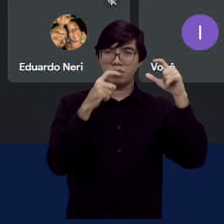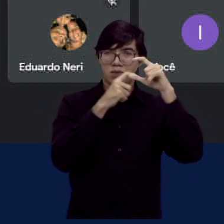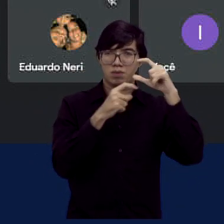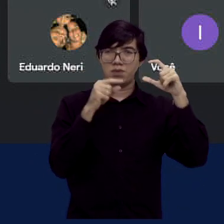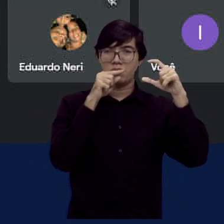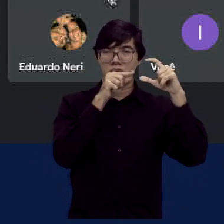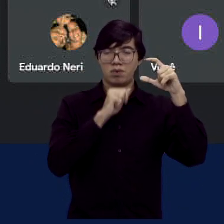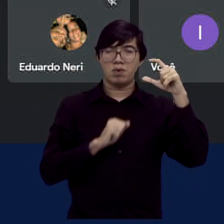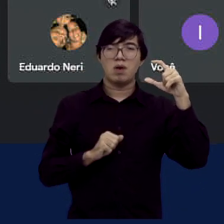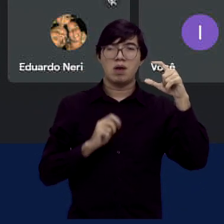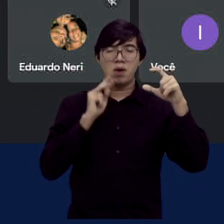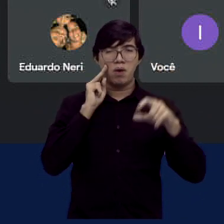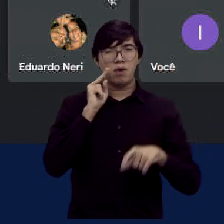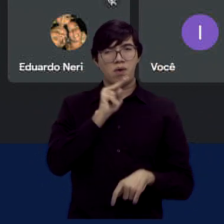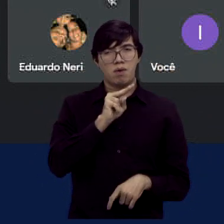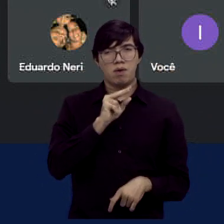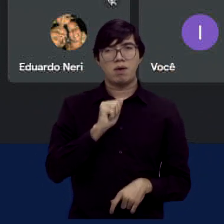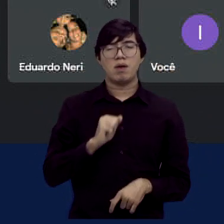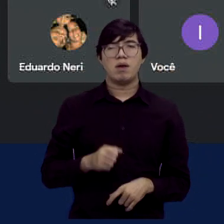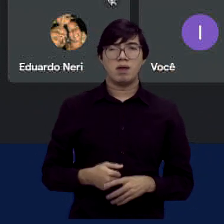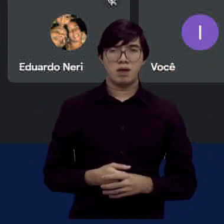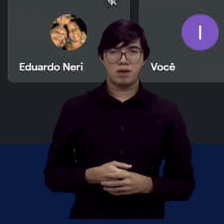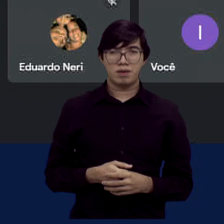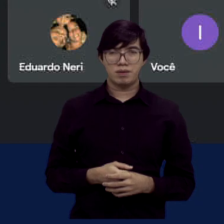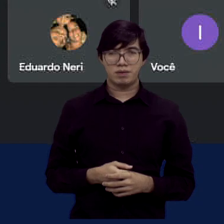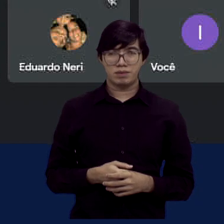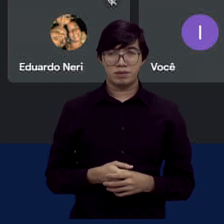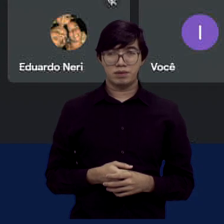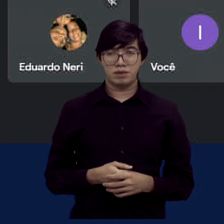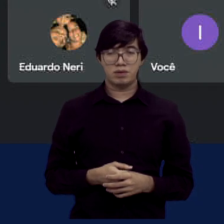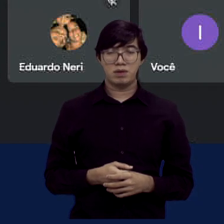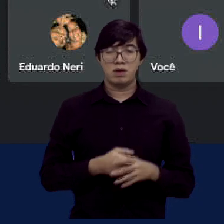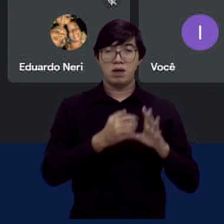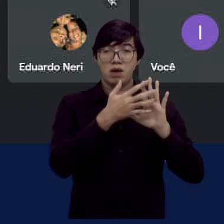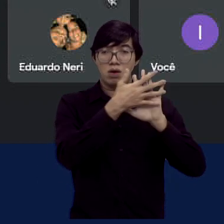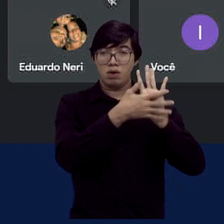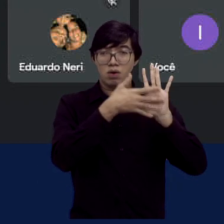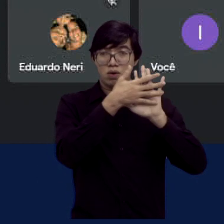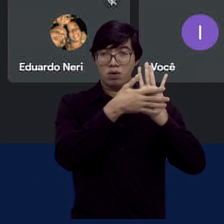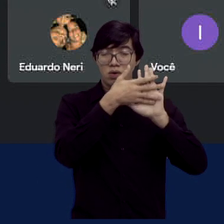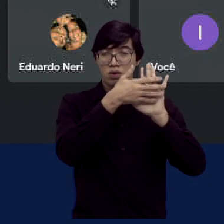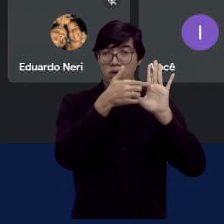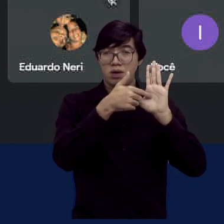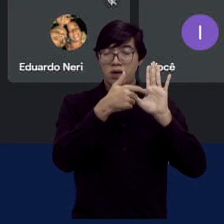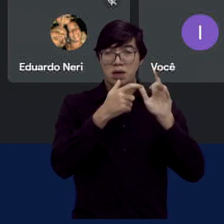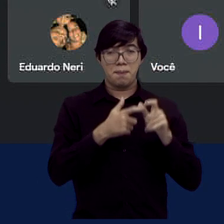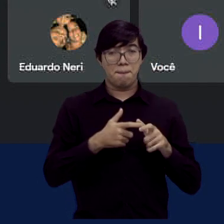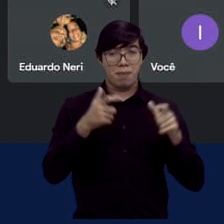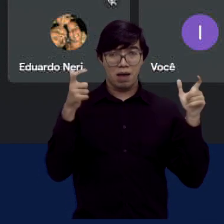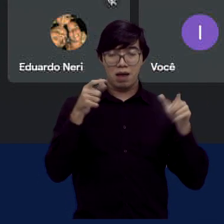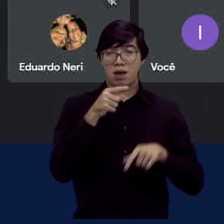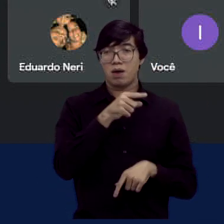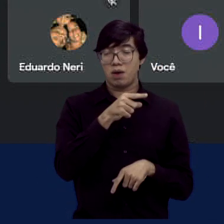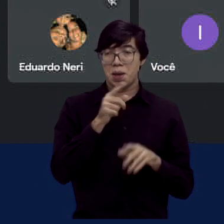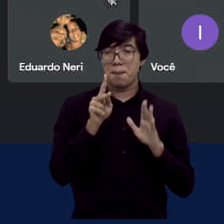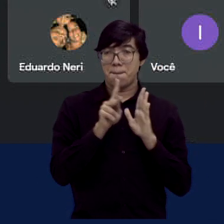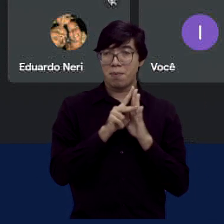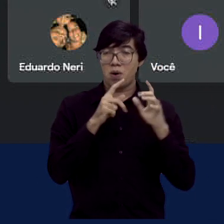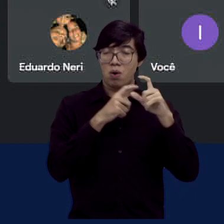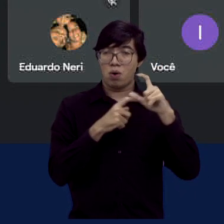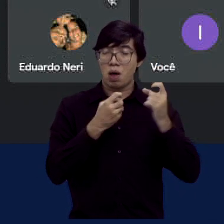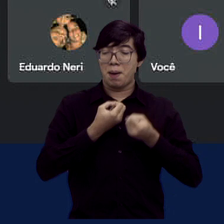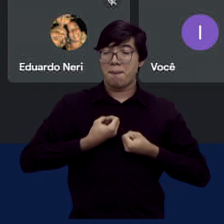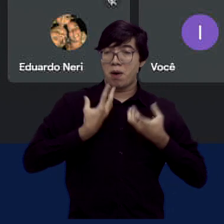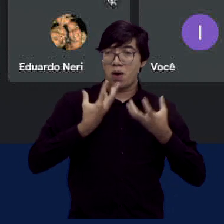Chico, em que boa parte do texto do quadrinho dele é